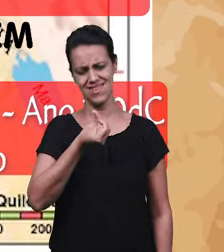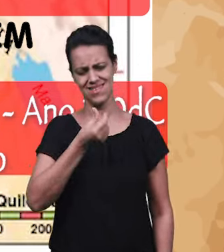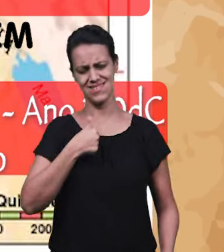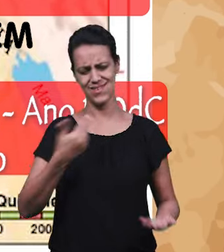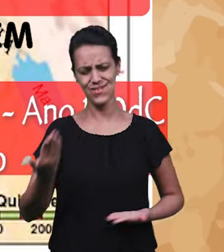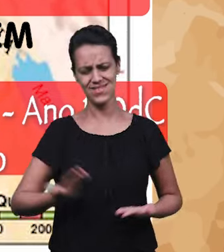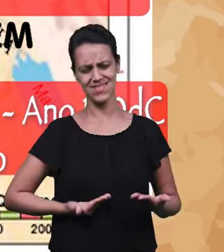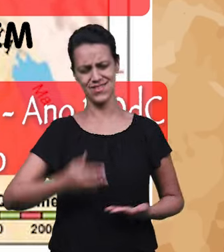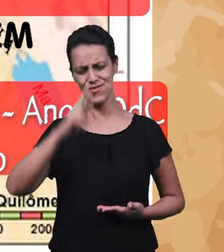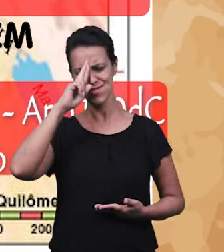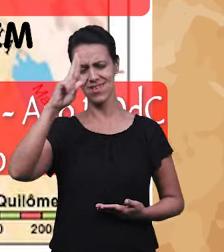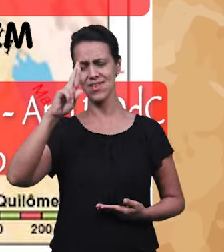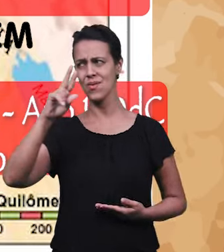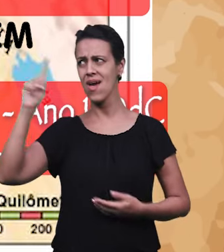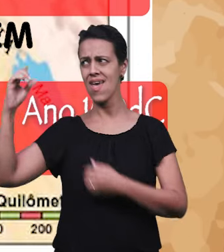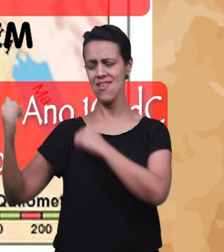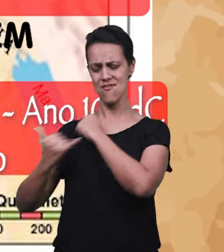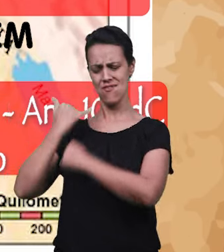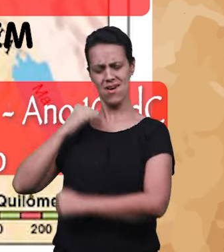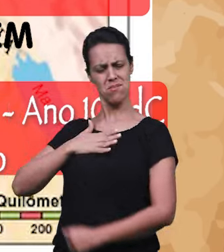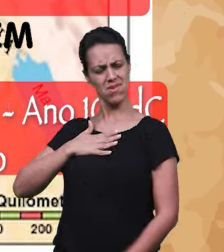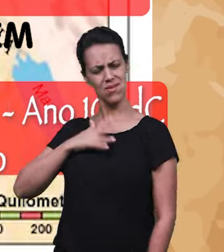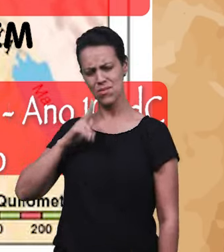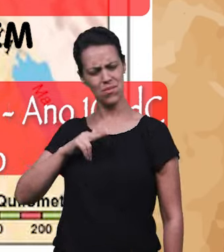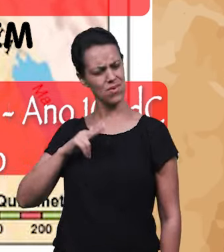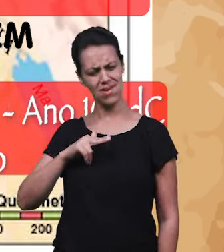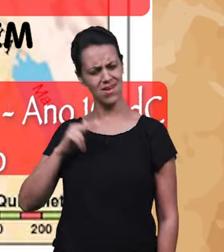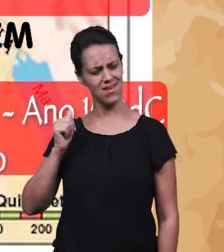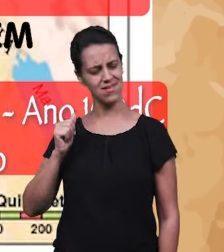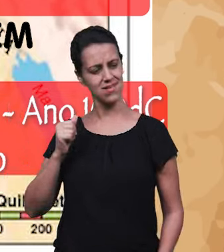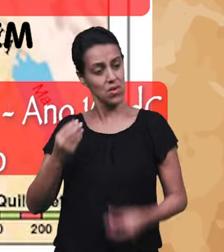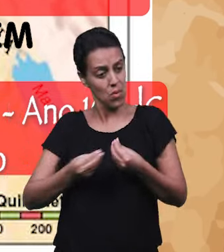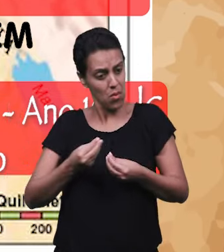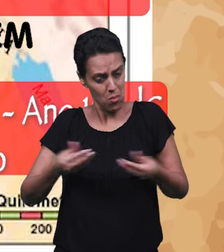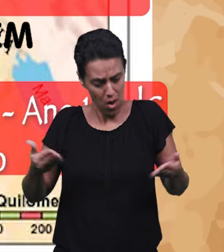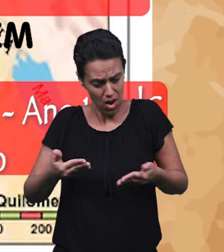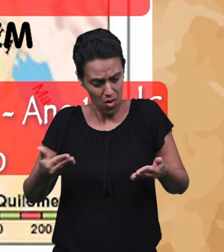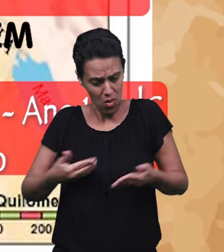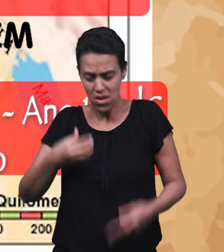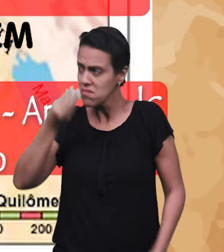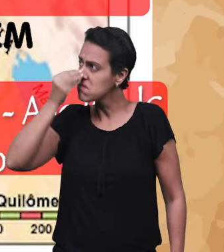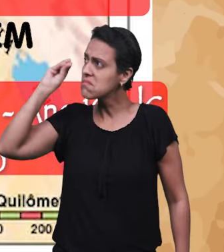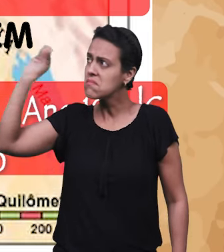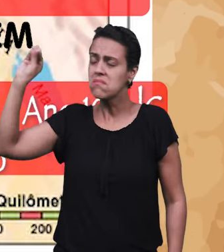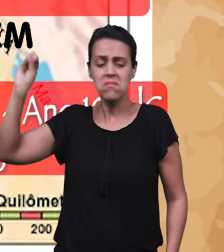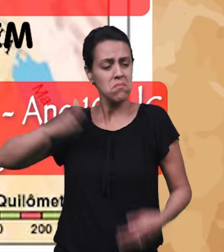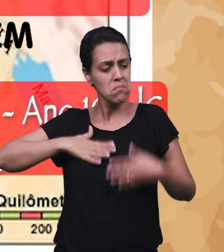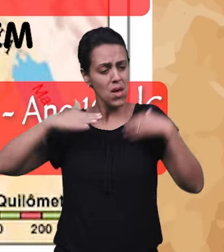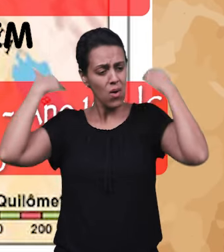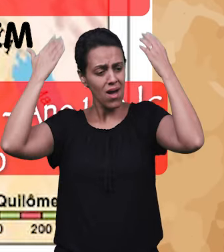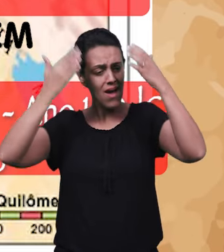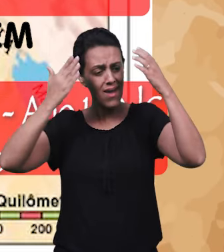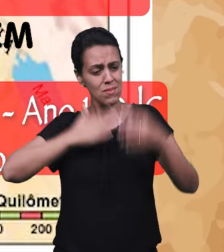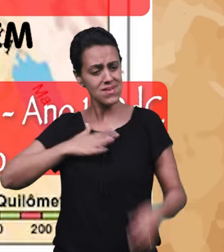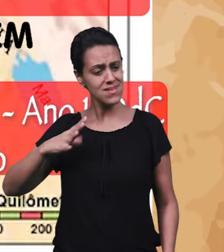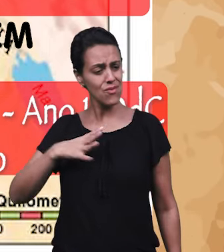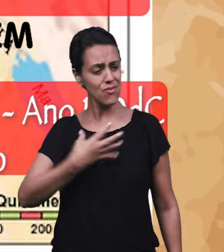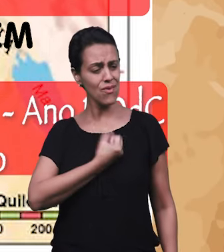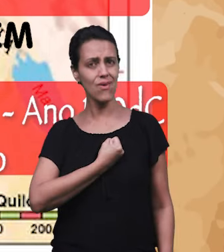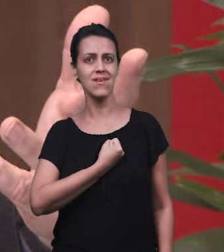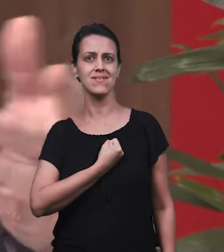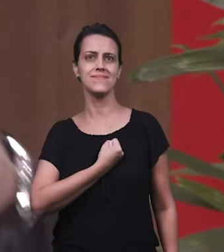ao Senhor e ele nunca faltou comigo. Como blasfemarei contra o meu rei, que me